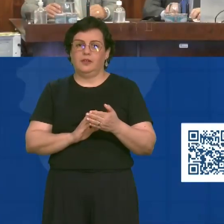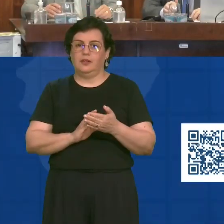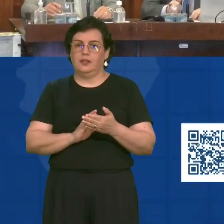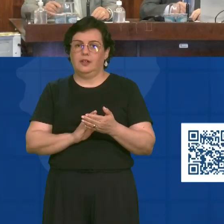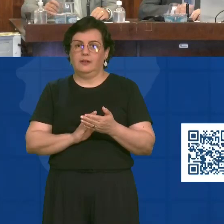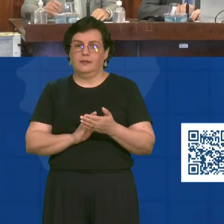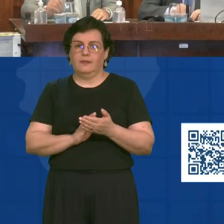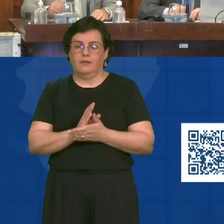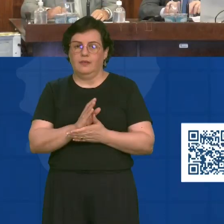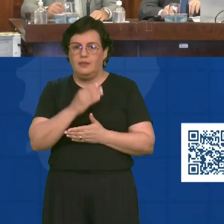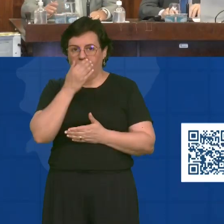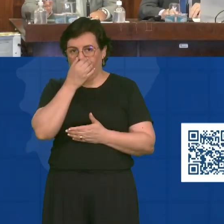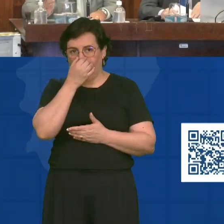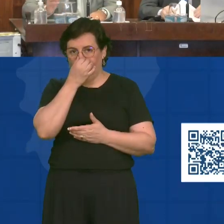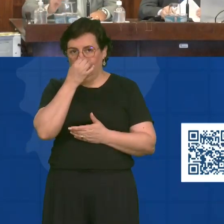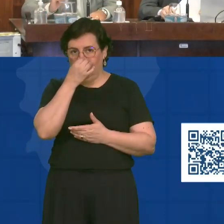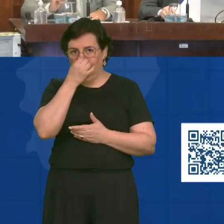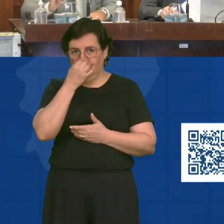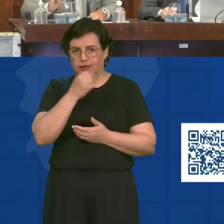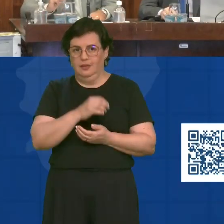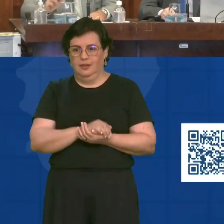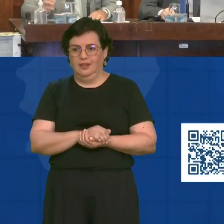requerimento aprovado